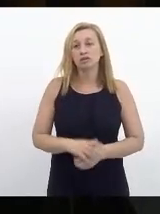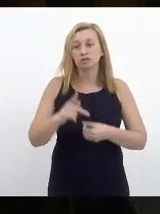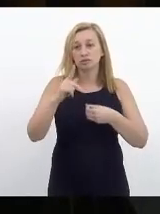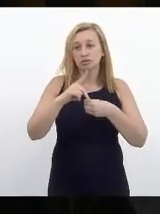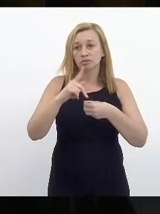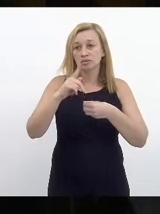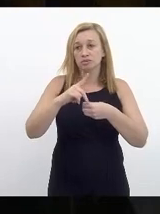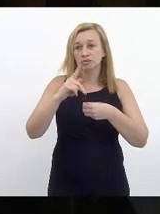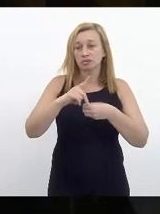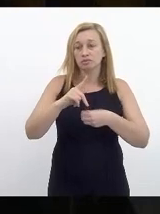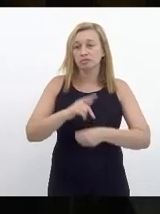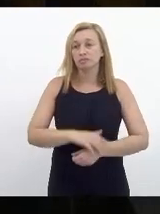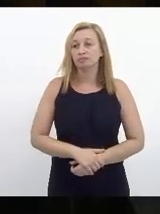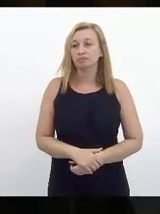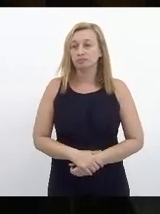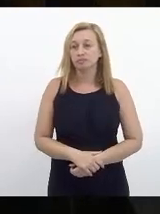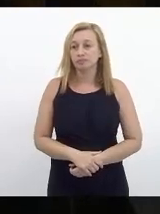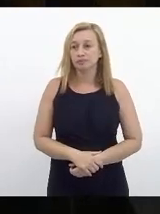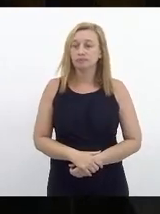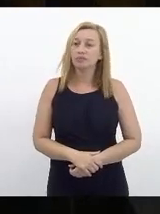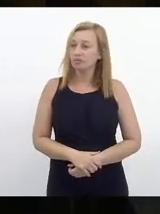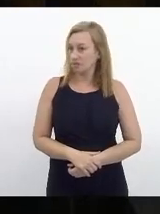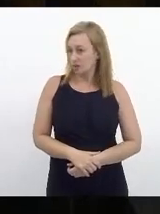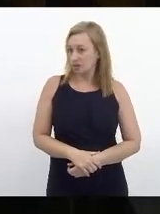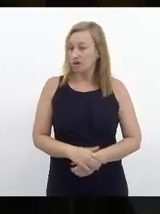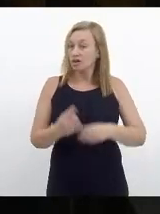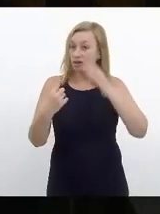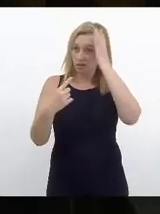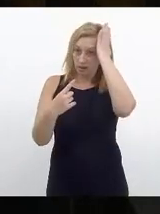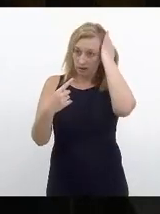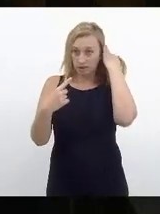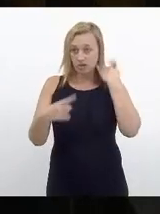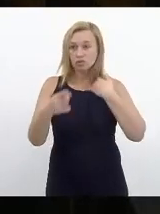Petrobras e a sua política